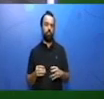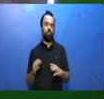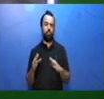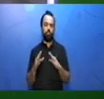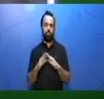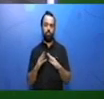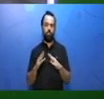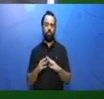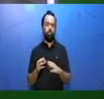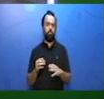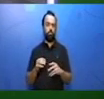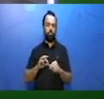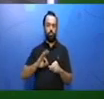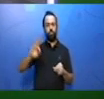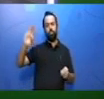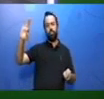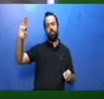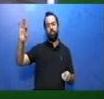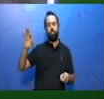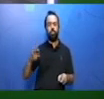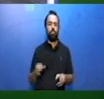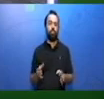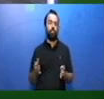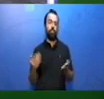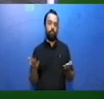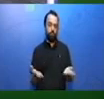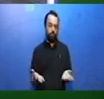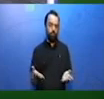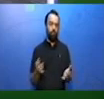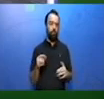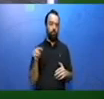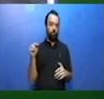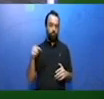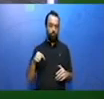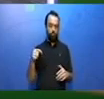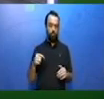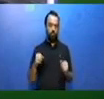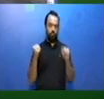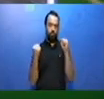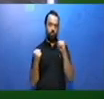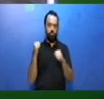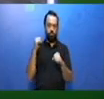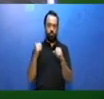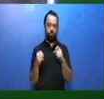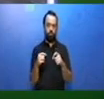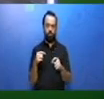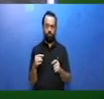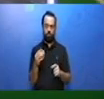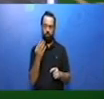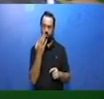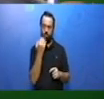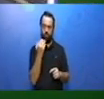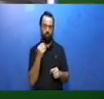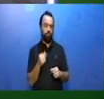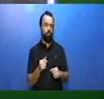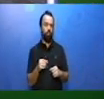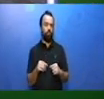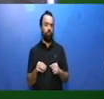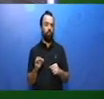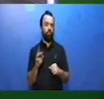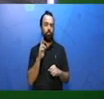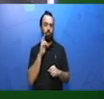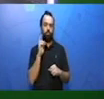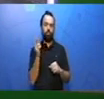espaço em que é possível esquentar a comida trazida de casa. Certo? Então esse bairro aqui já